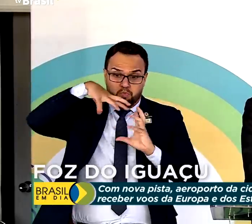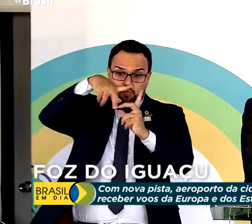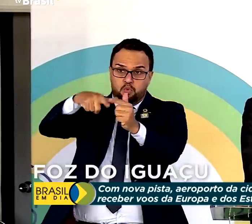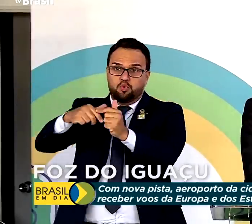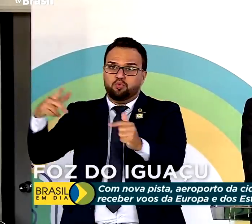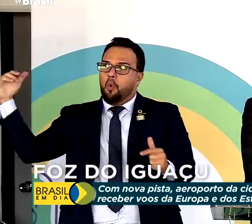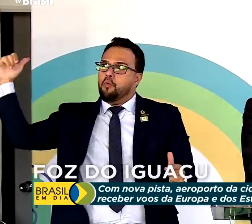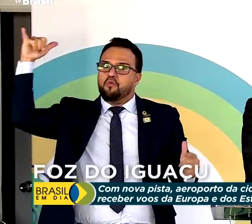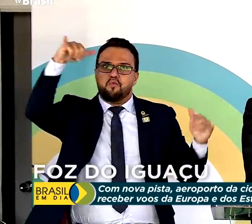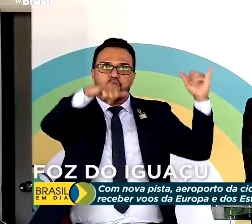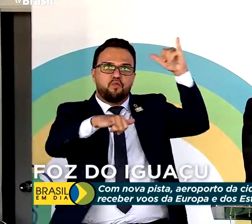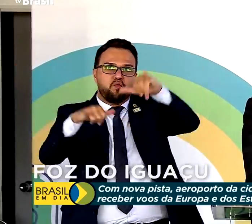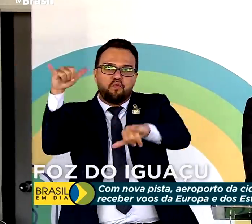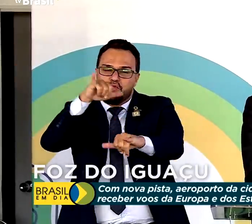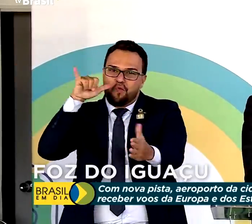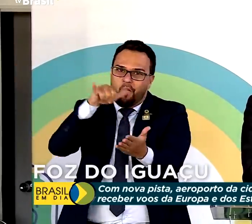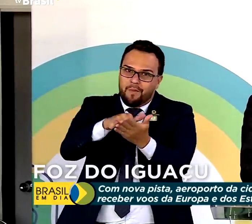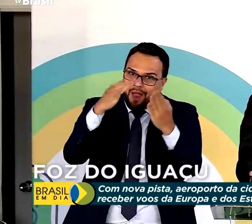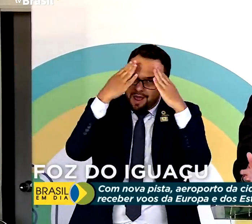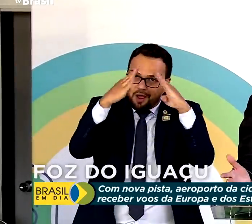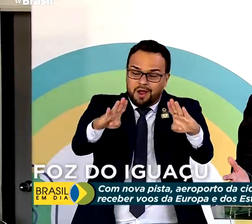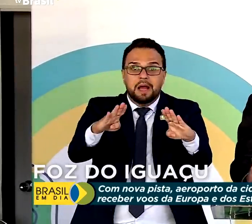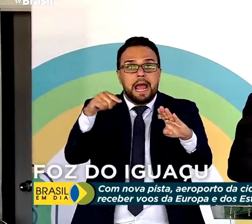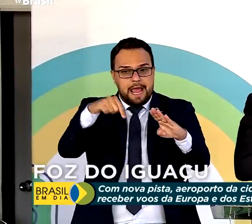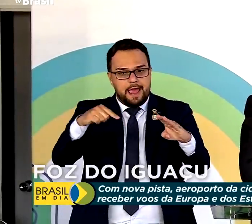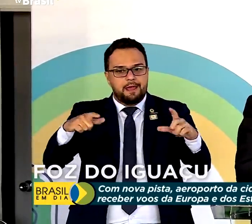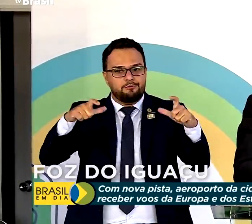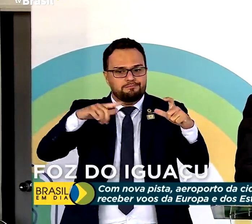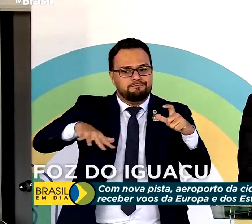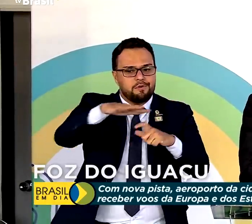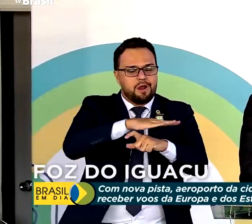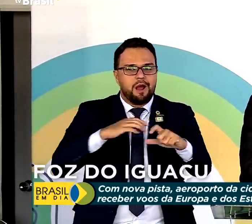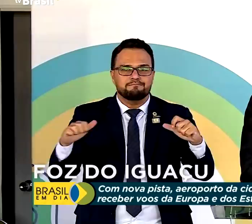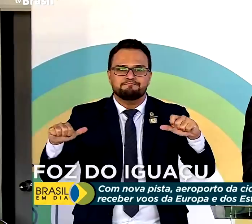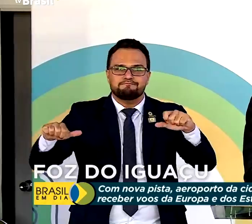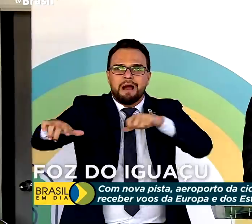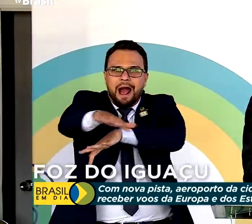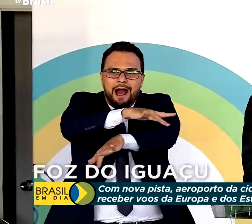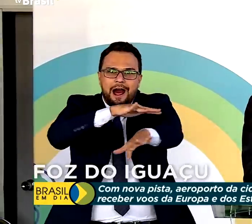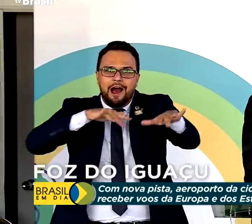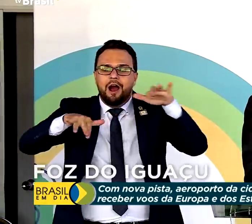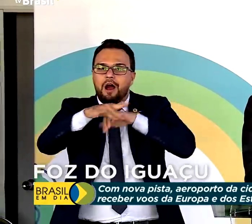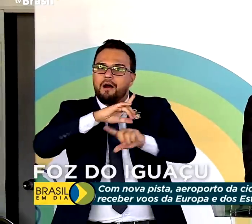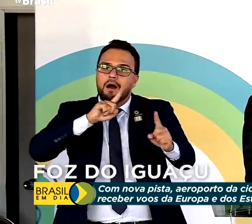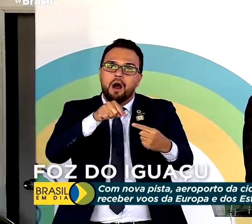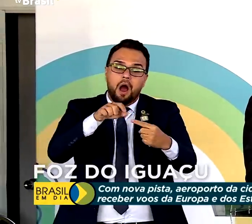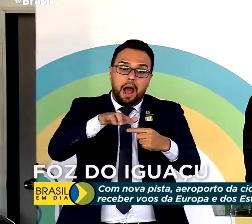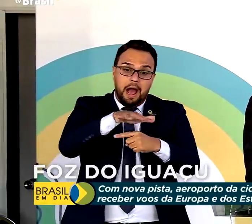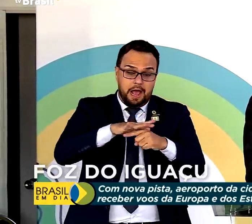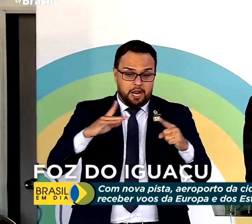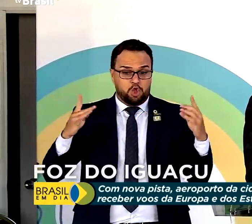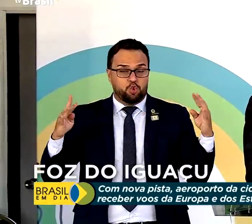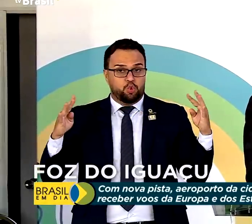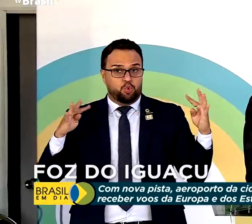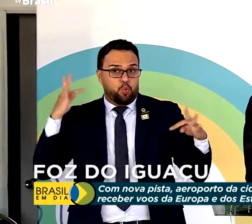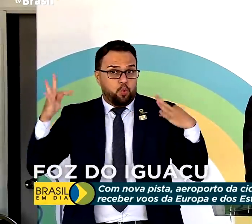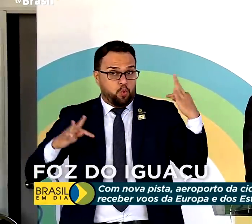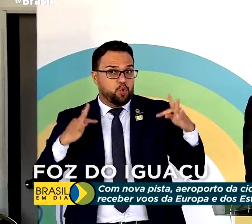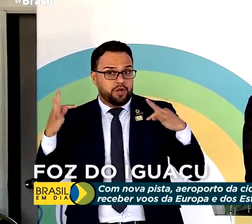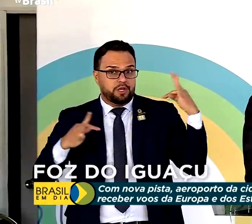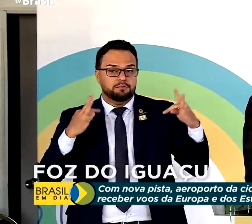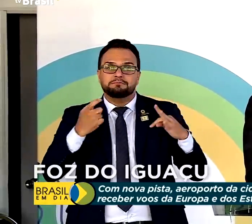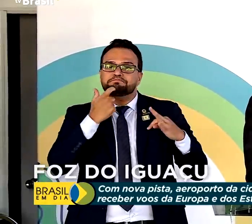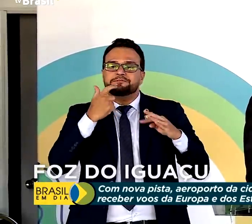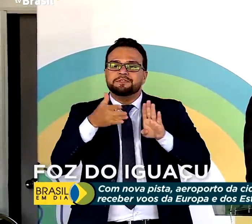todo é uma cidade a educação enorme obviamente do Turismo dado que tem aqui do lado é mais